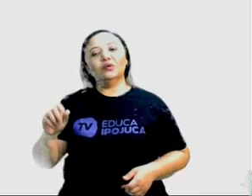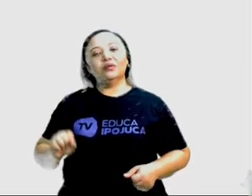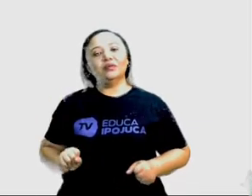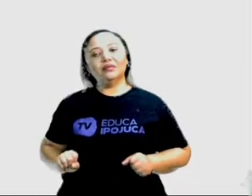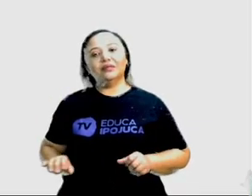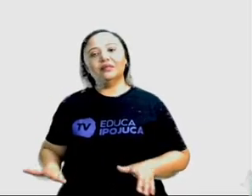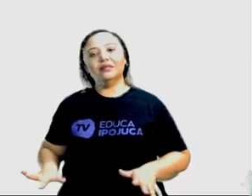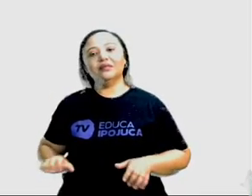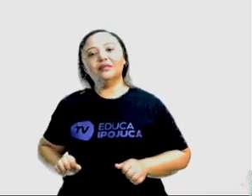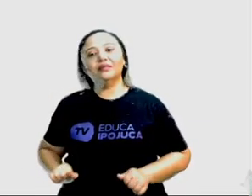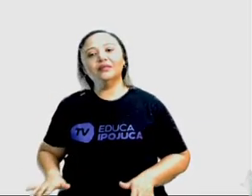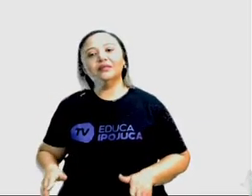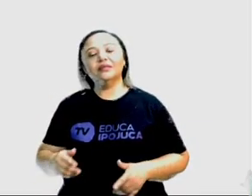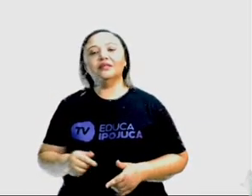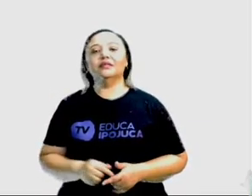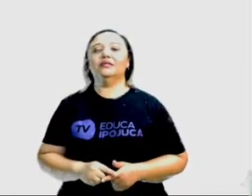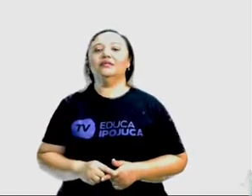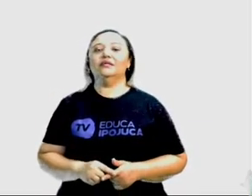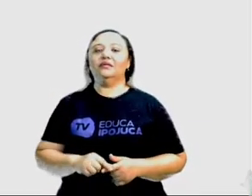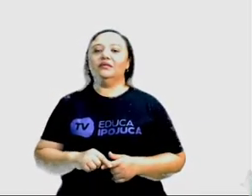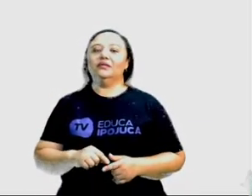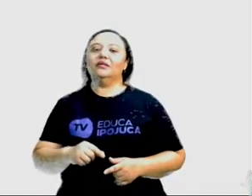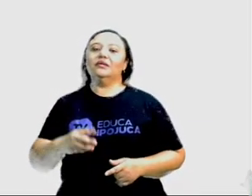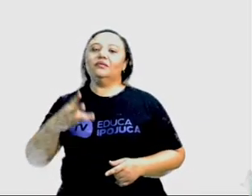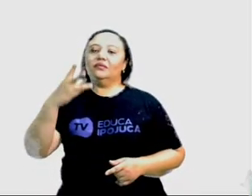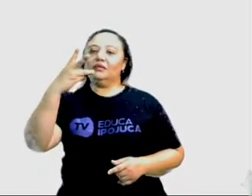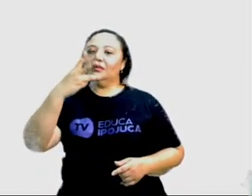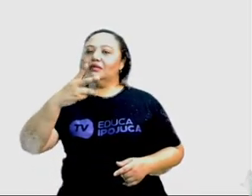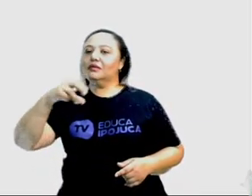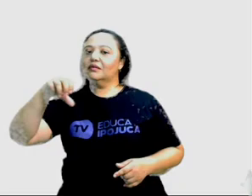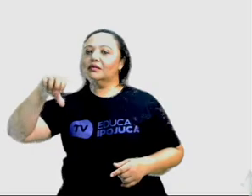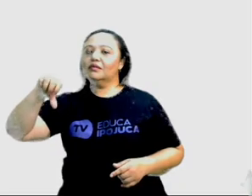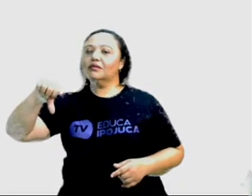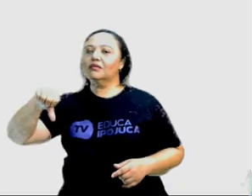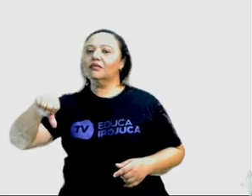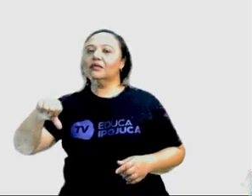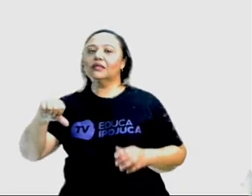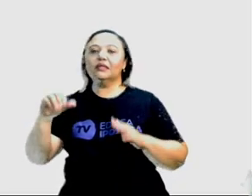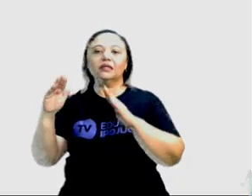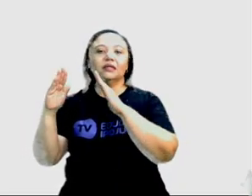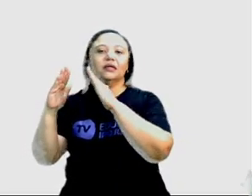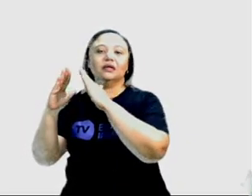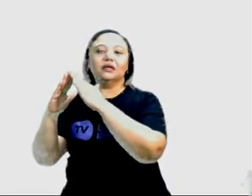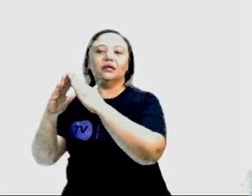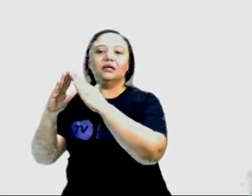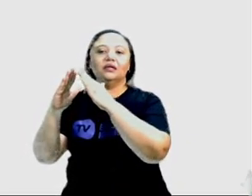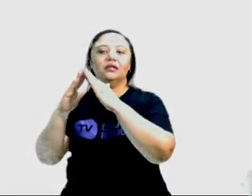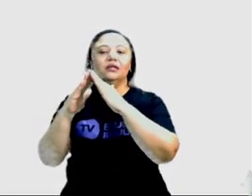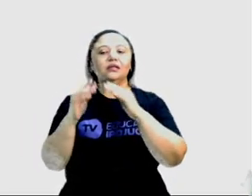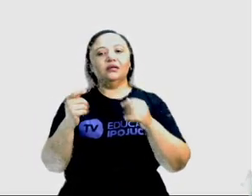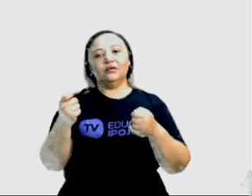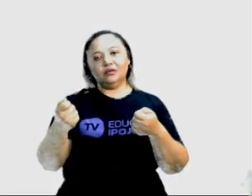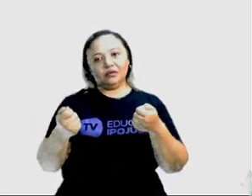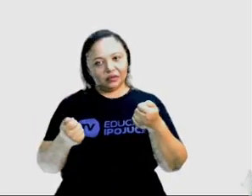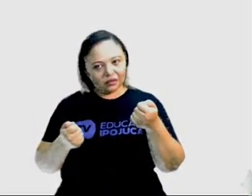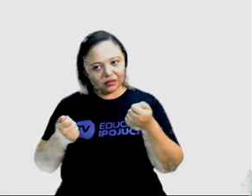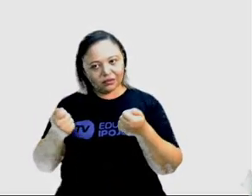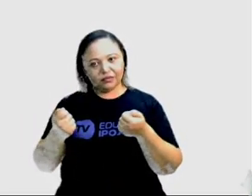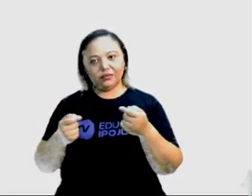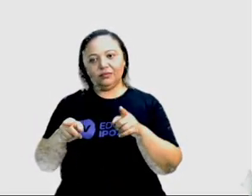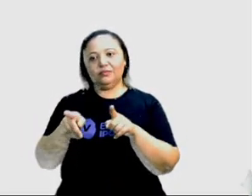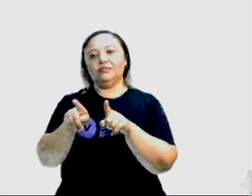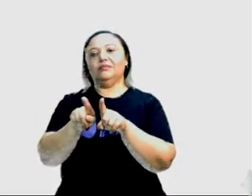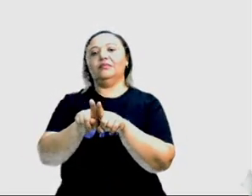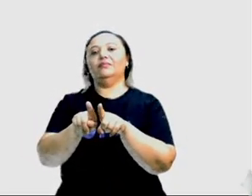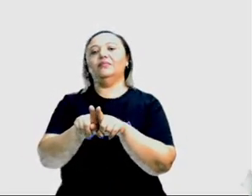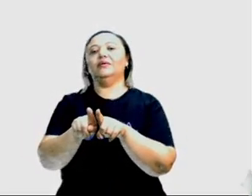que área? Qual é a área maior? 39% da habitação. O transporte também levou uma grande